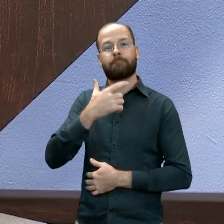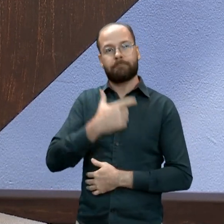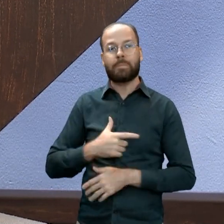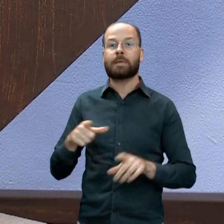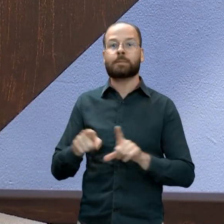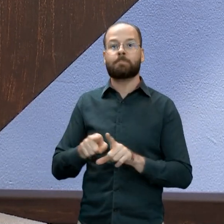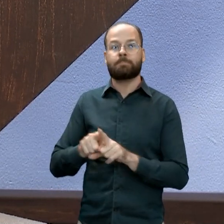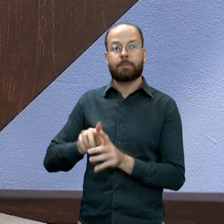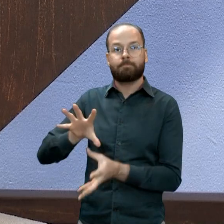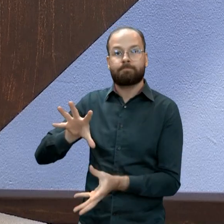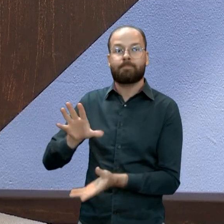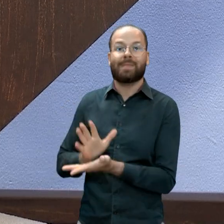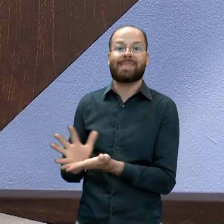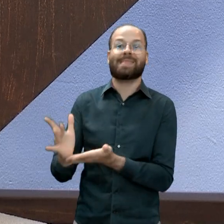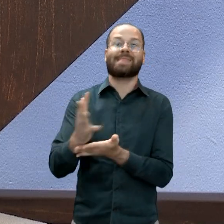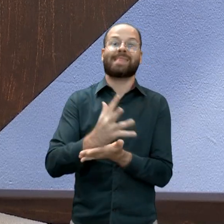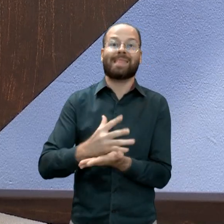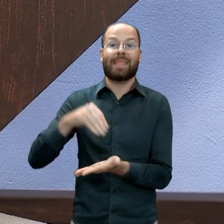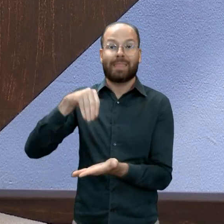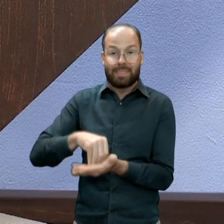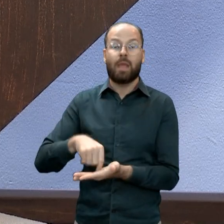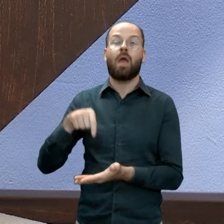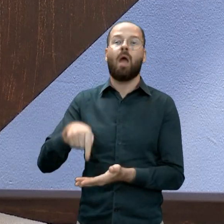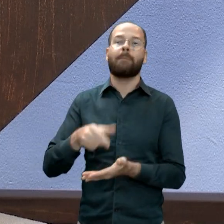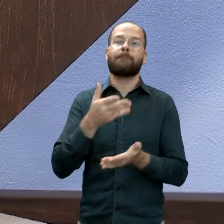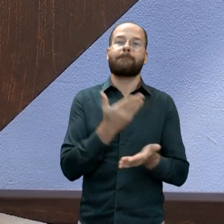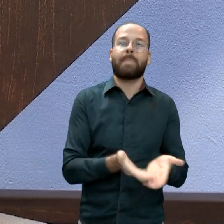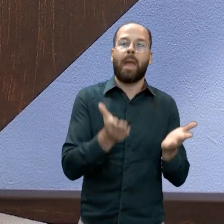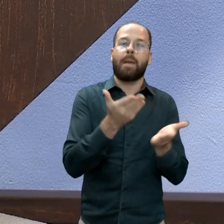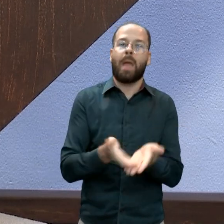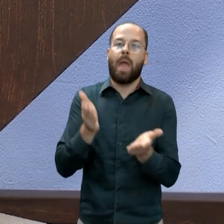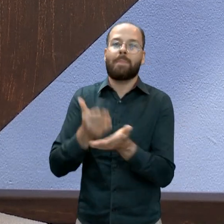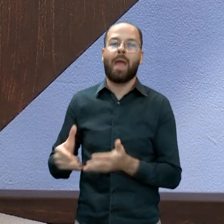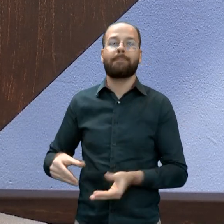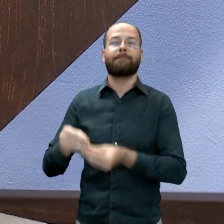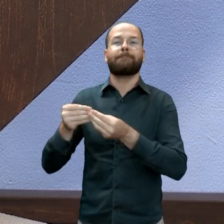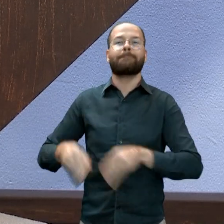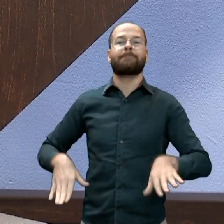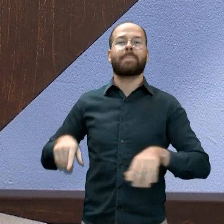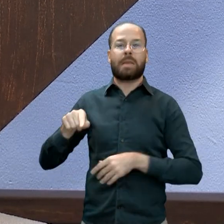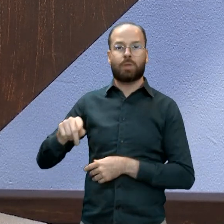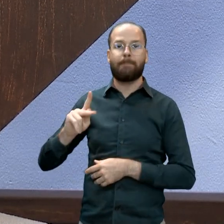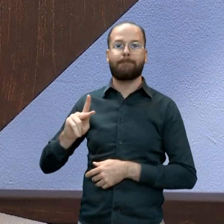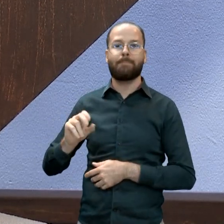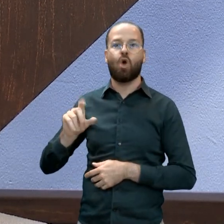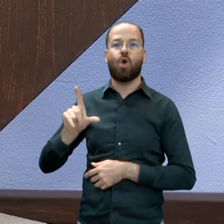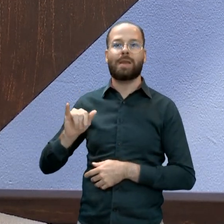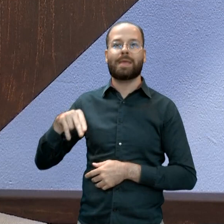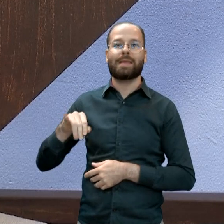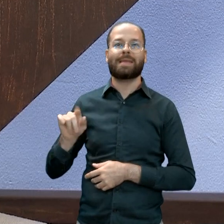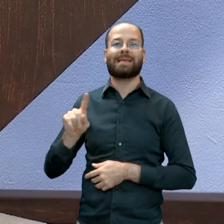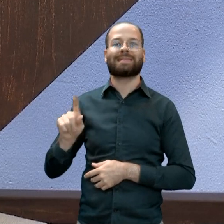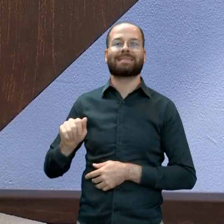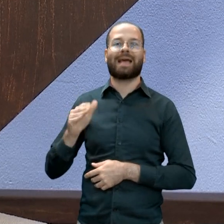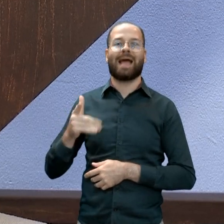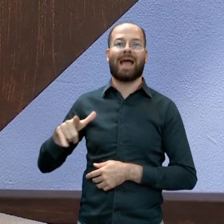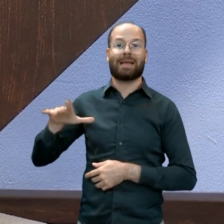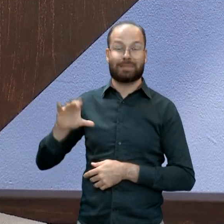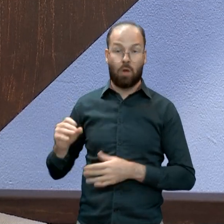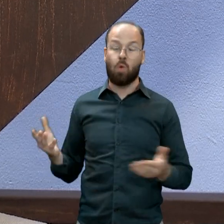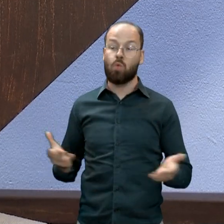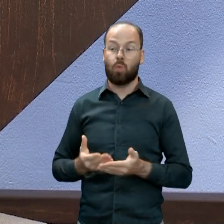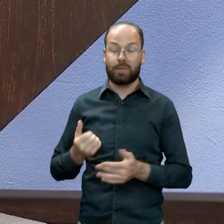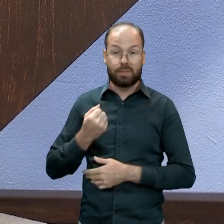dados de perdas por make and do, que é perdas por improvisação. Hoje a gente tem um banco de dados de 154 mil dados já